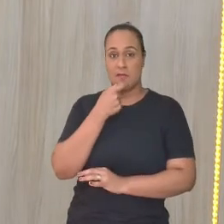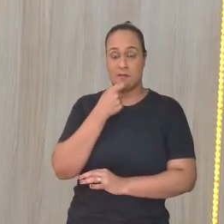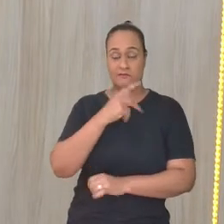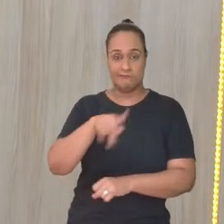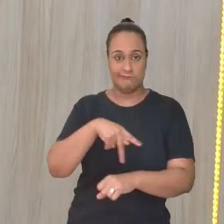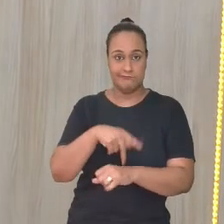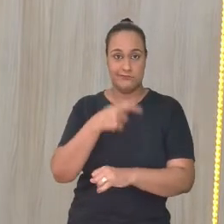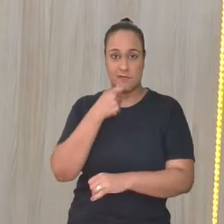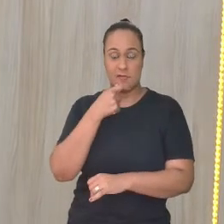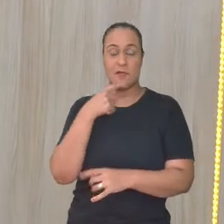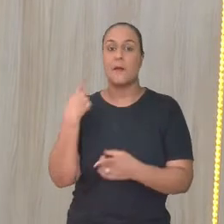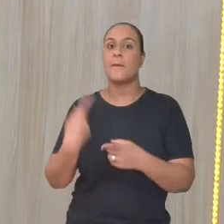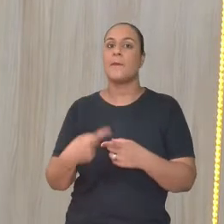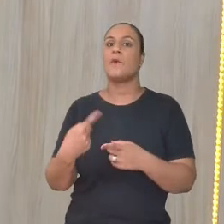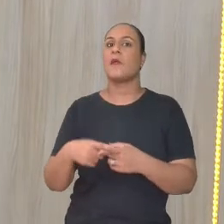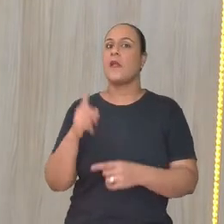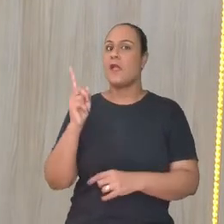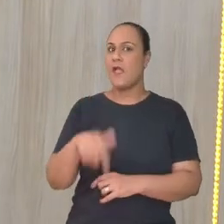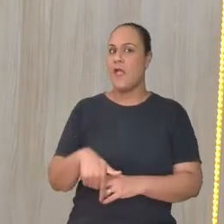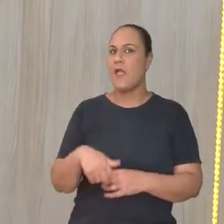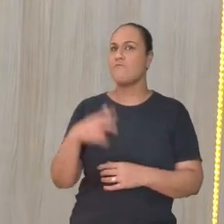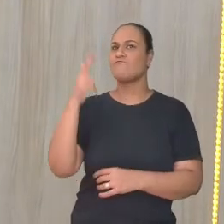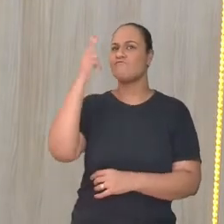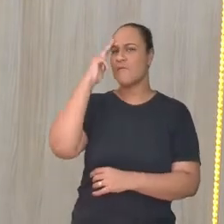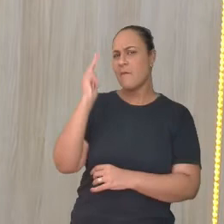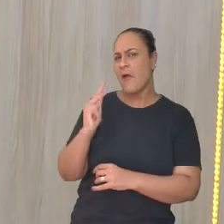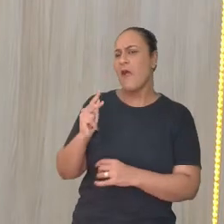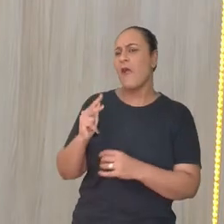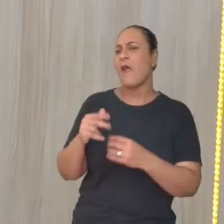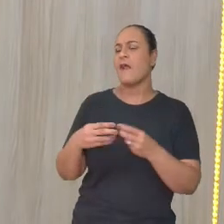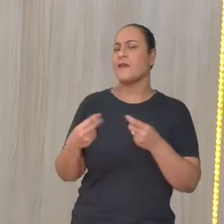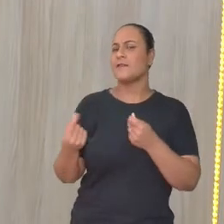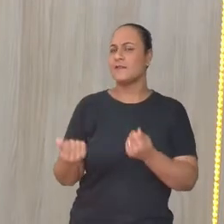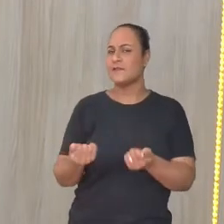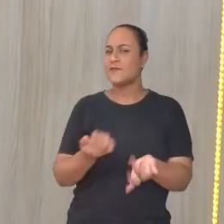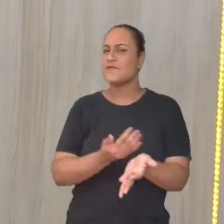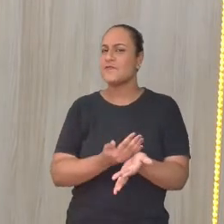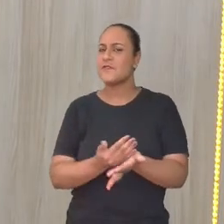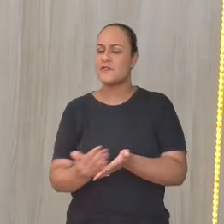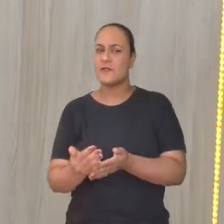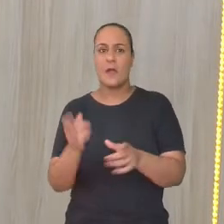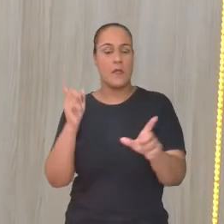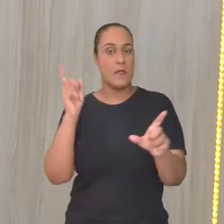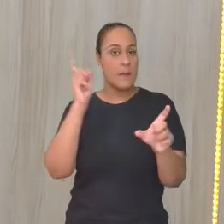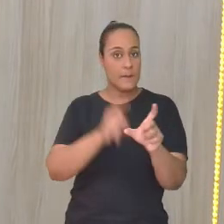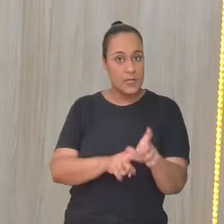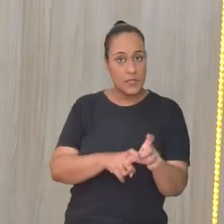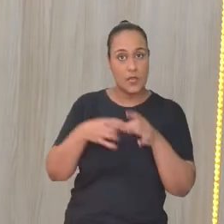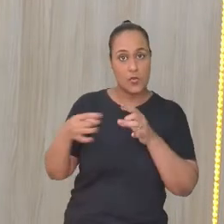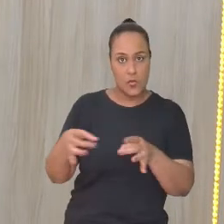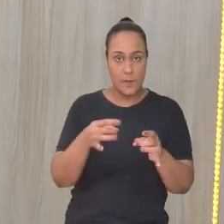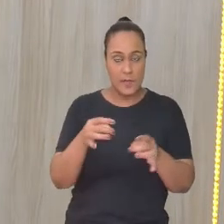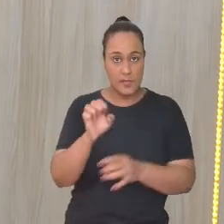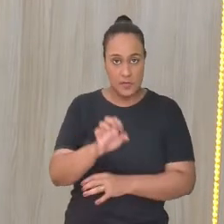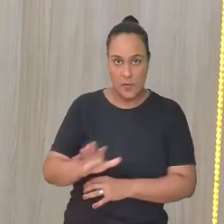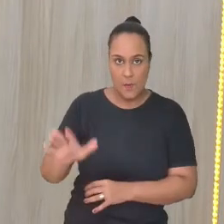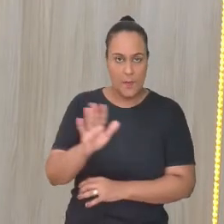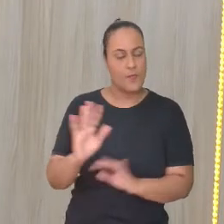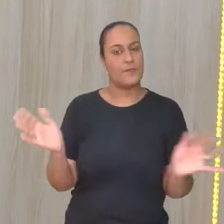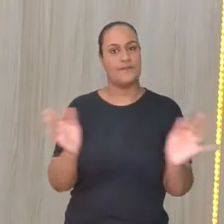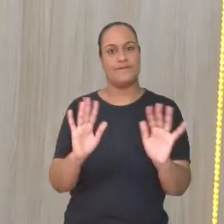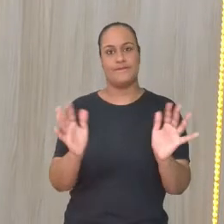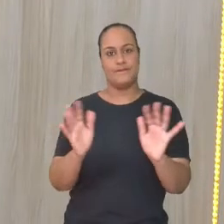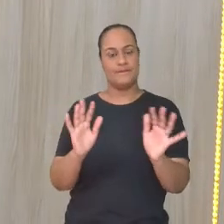Inglaterra ela já era esperta, né, ela já começou, né, ela não dependia do comércio europeu, ela